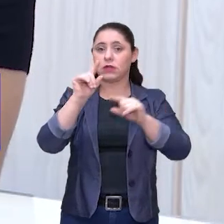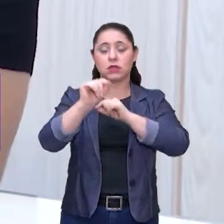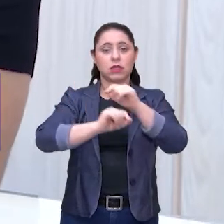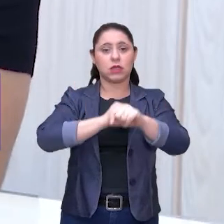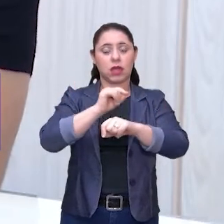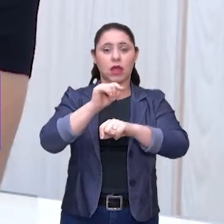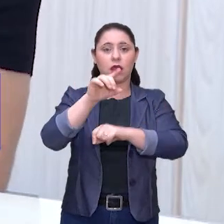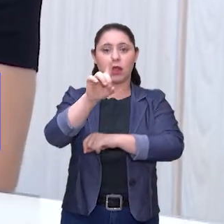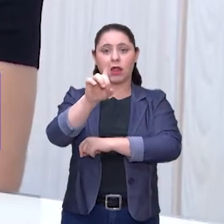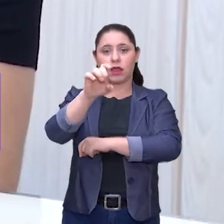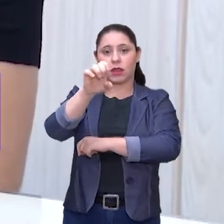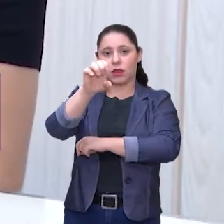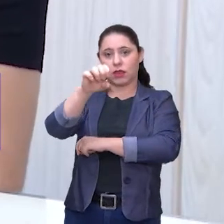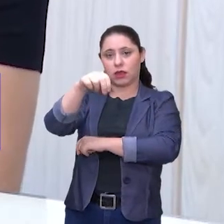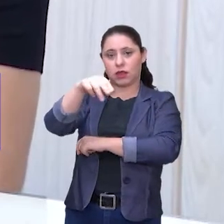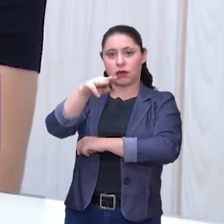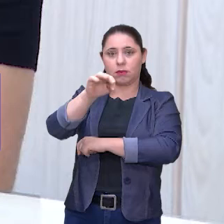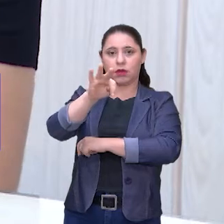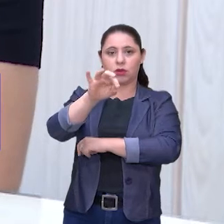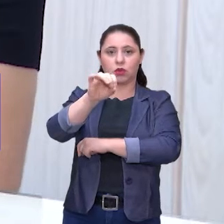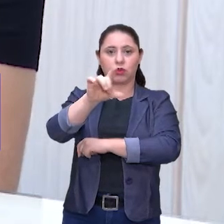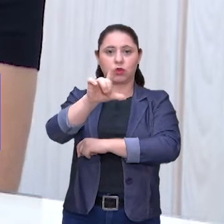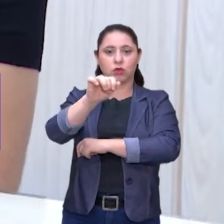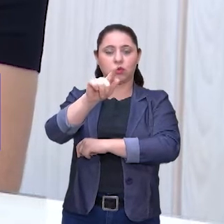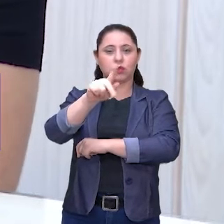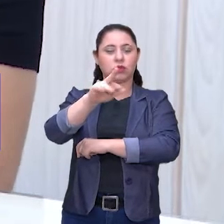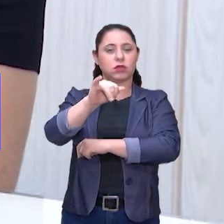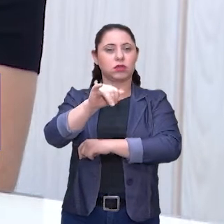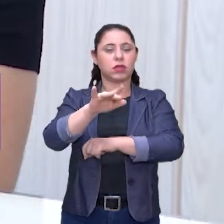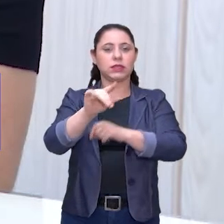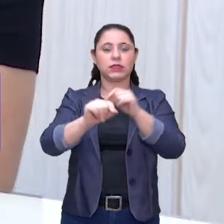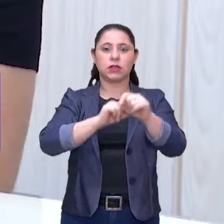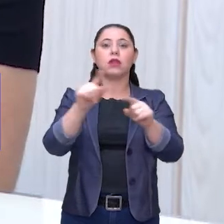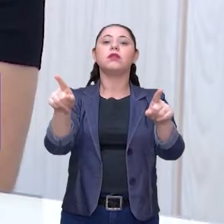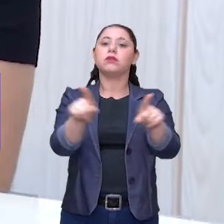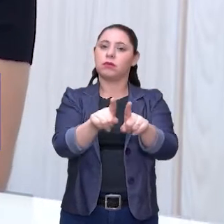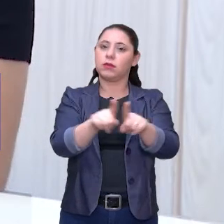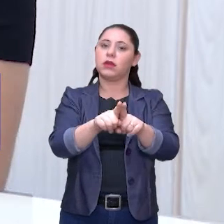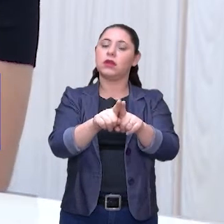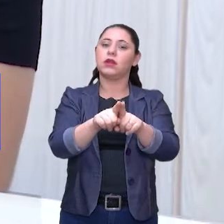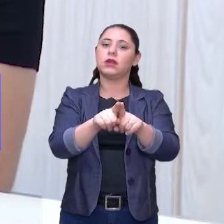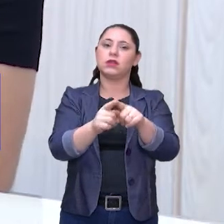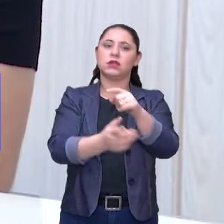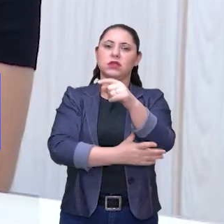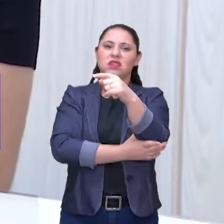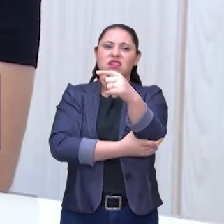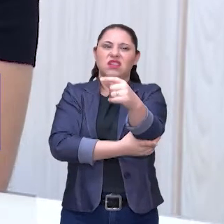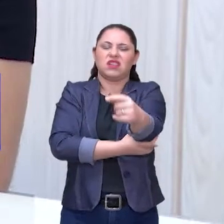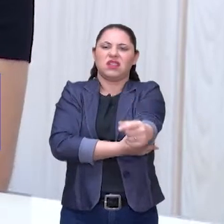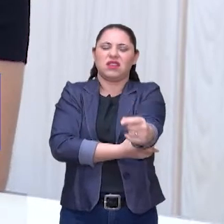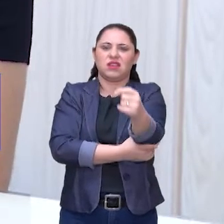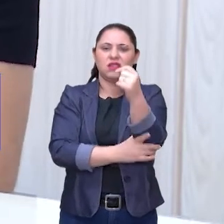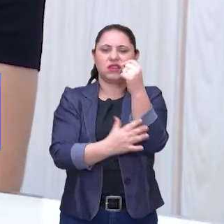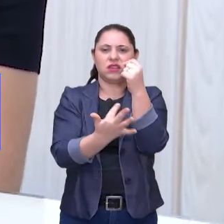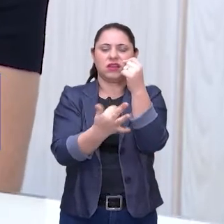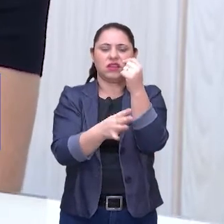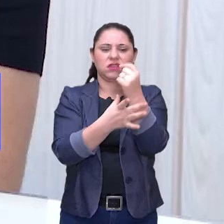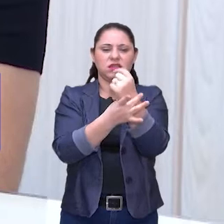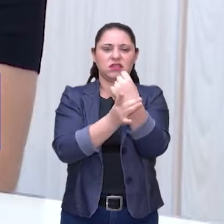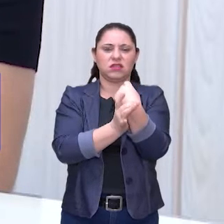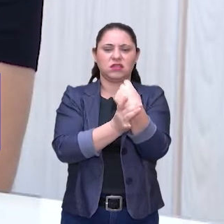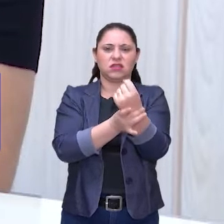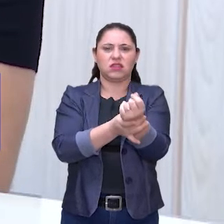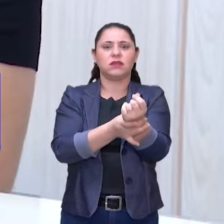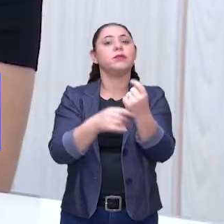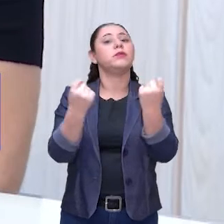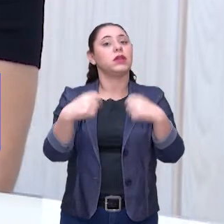de um acompanhamento médico, né, de um especialista que é o dermatologista, e quando tem a doença articular, porque a psoríase também